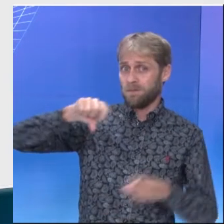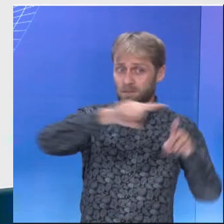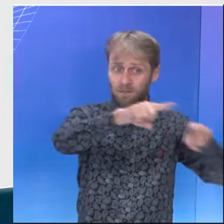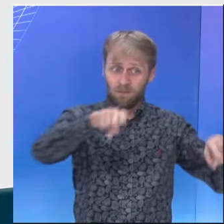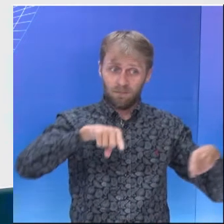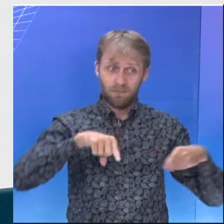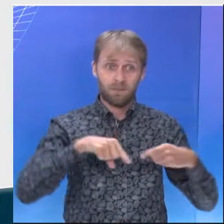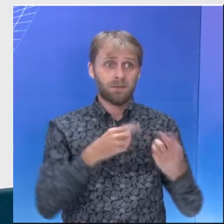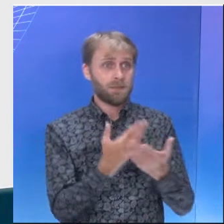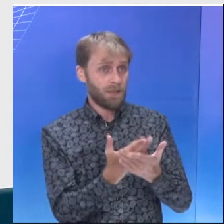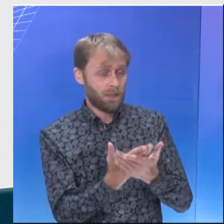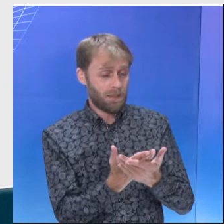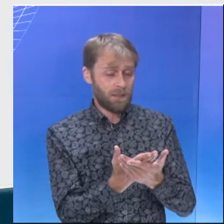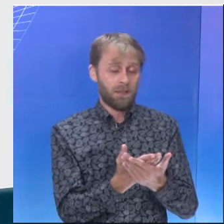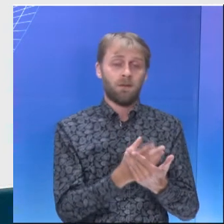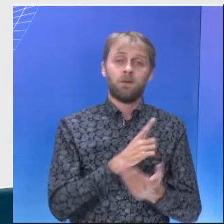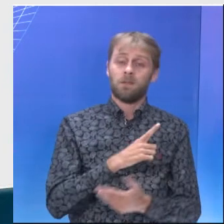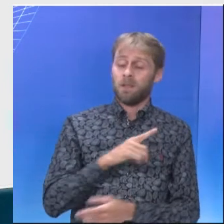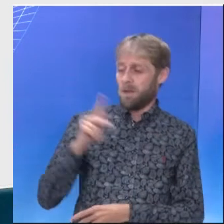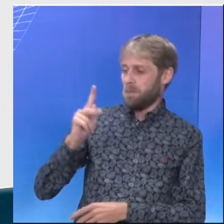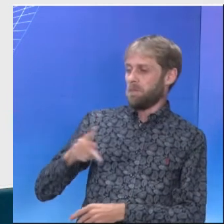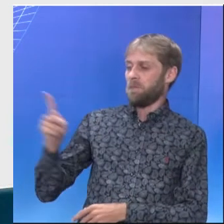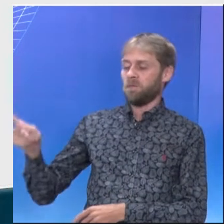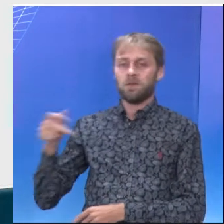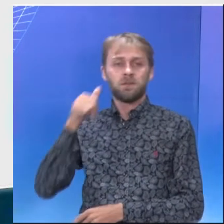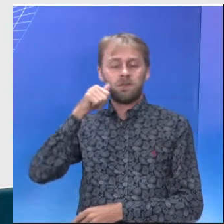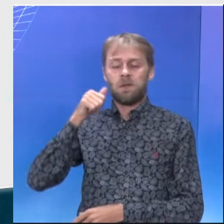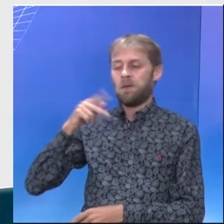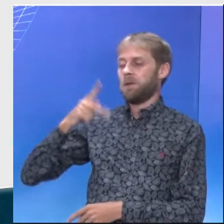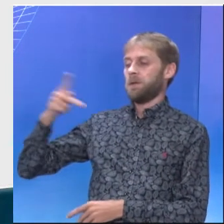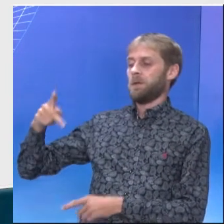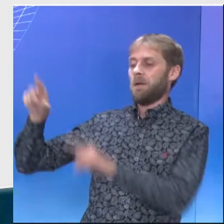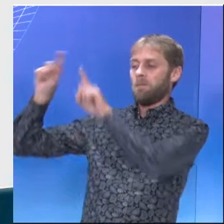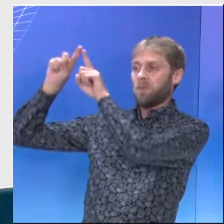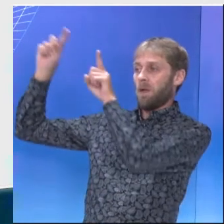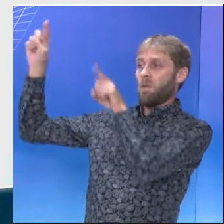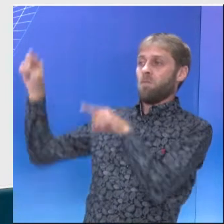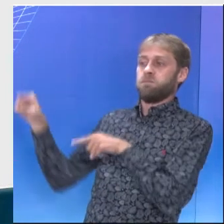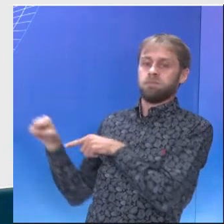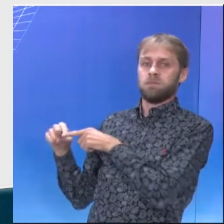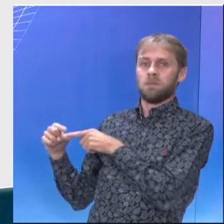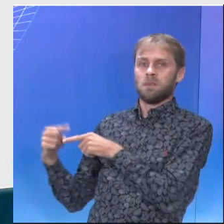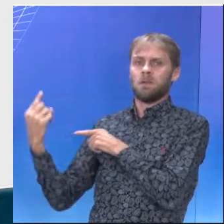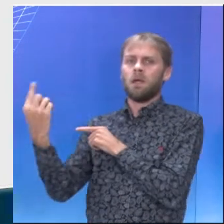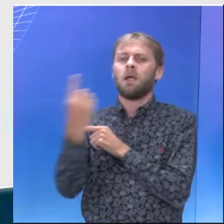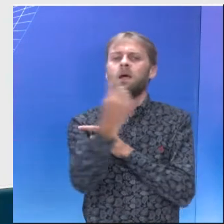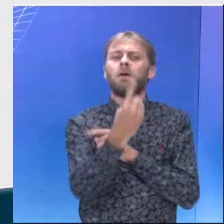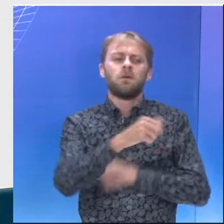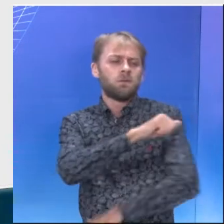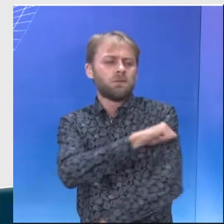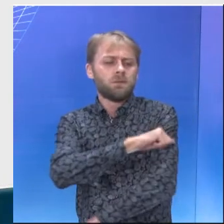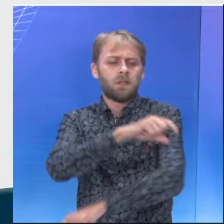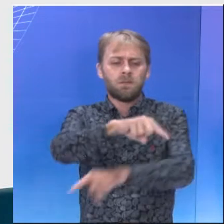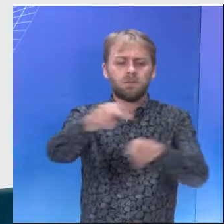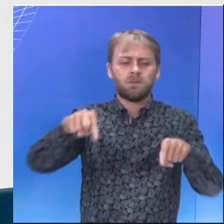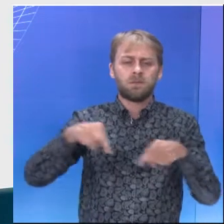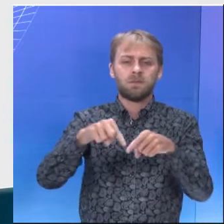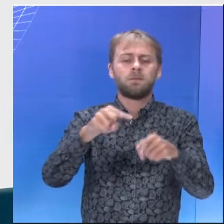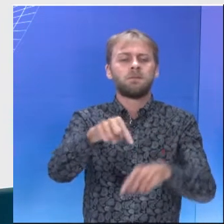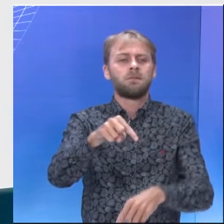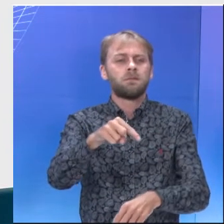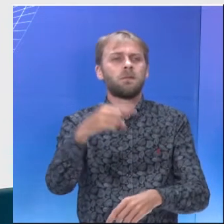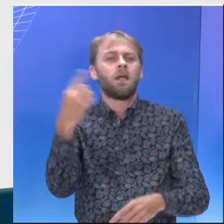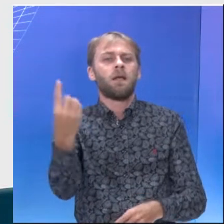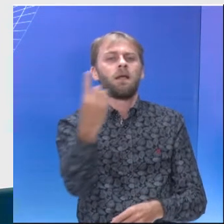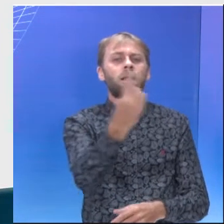aula, uma professora, temos a professora aqui, um quadro negro, alguns alunos, e esses dois aqui no fundão, cada um